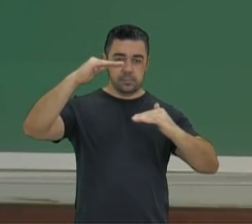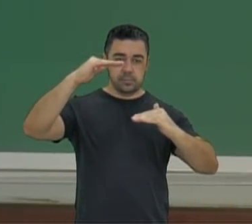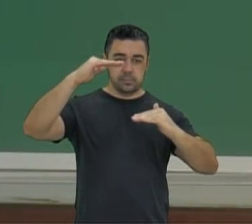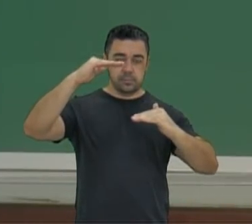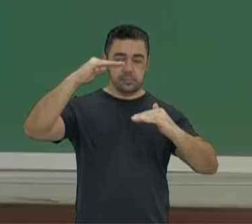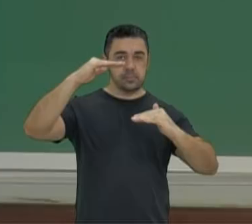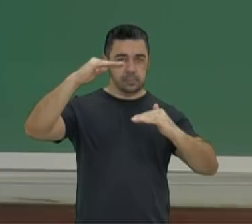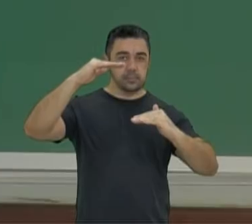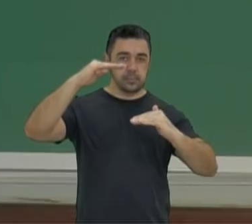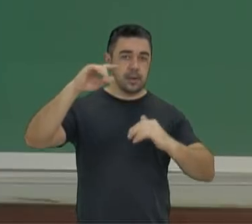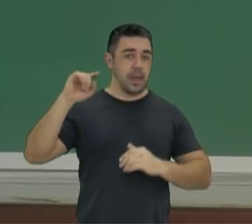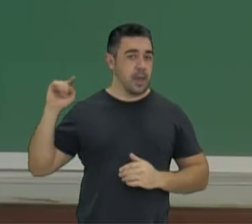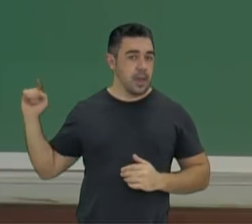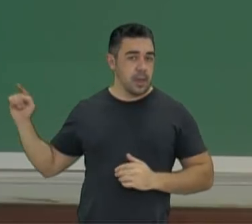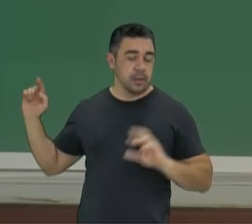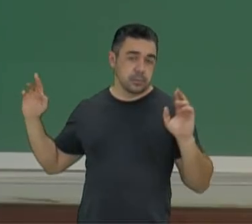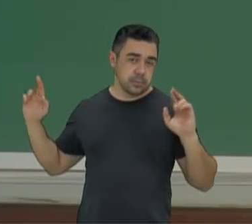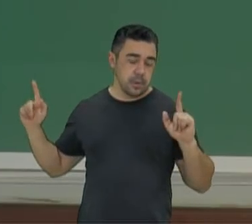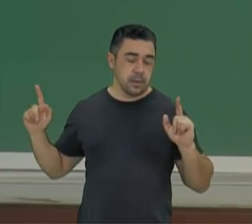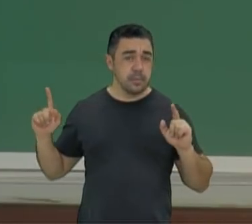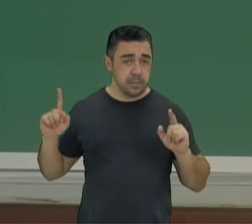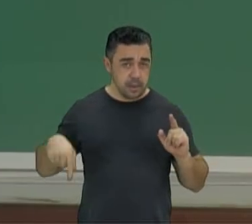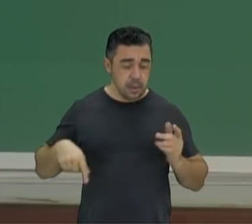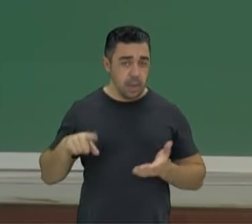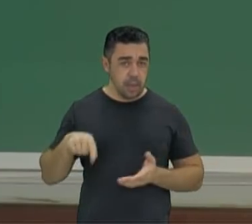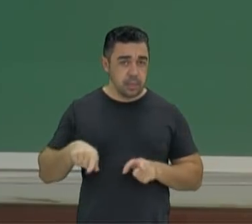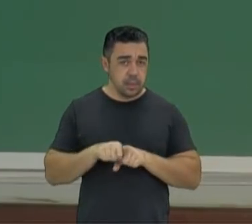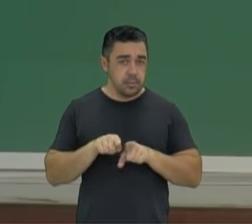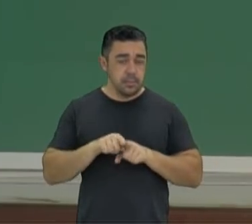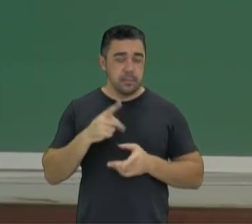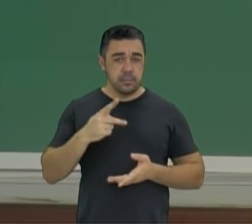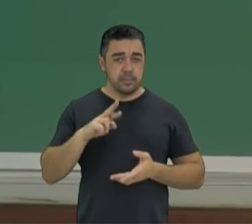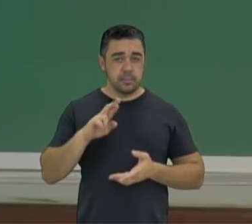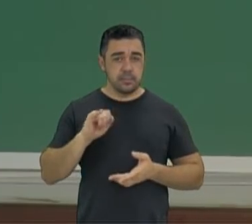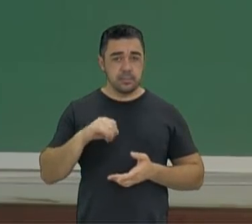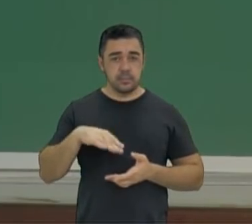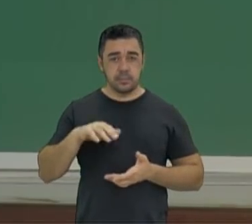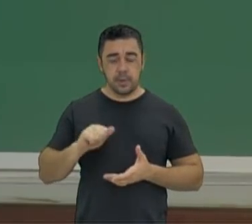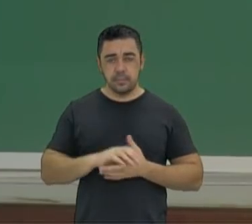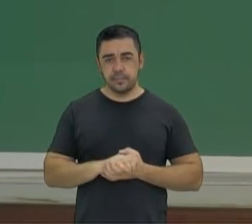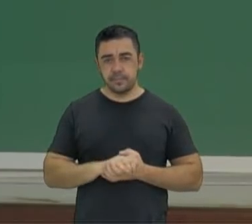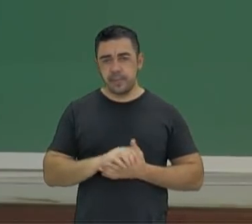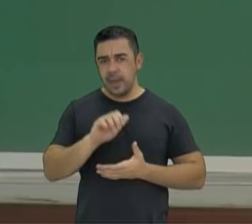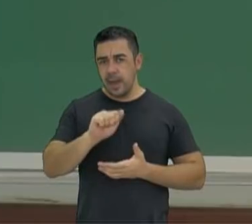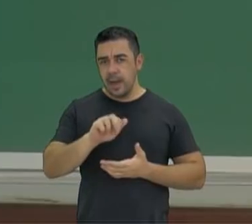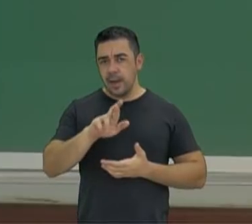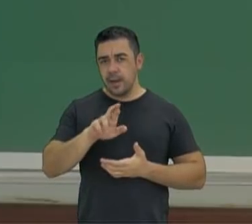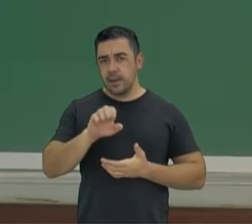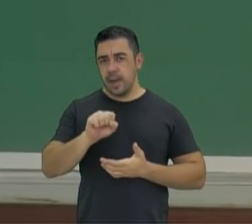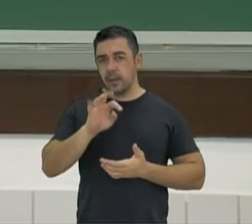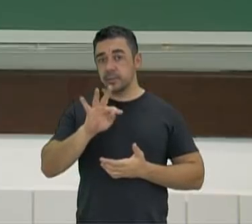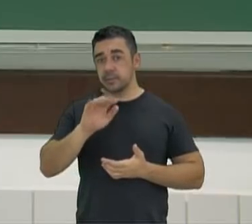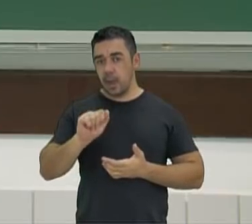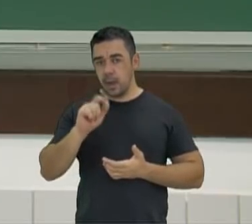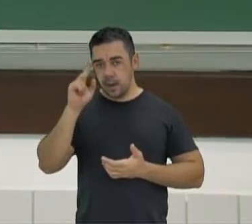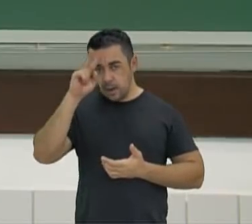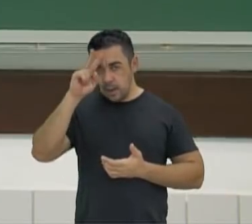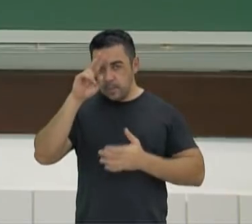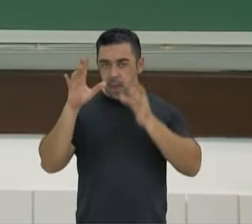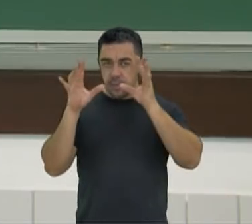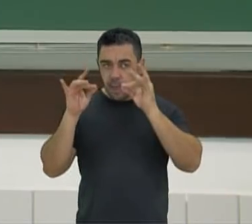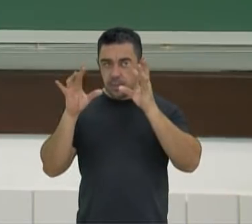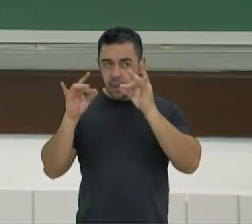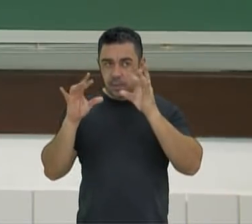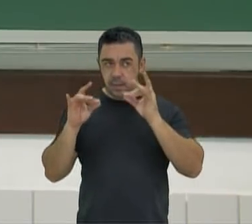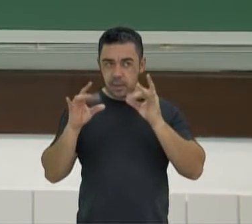ângulo reto. Então, esses são exemplos de prismas. Arestas. Lembra que a gente está destrinchando o que